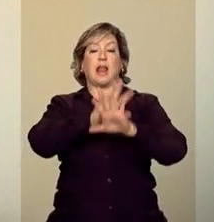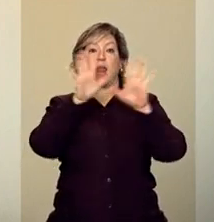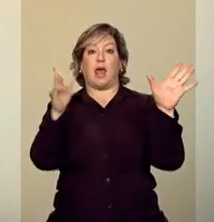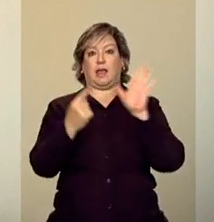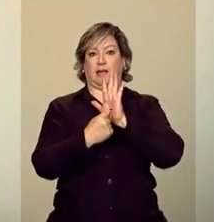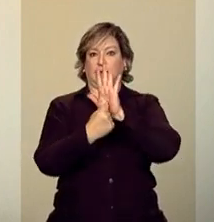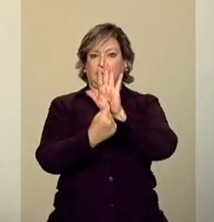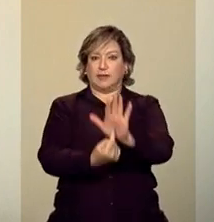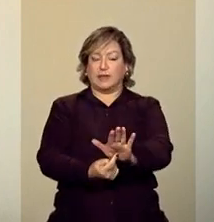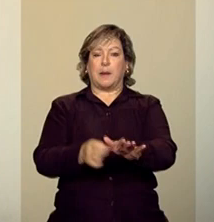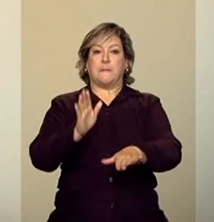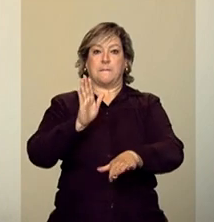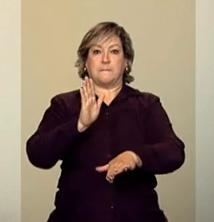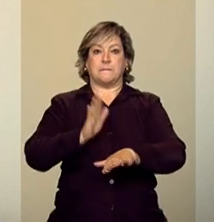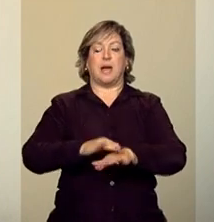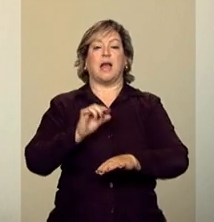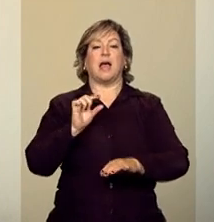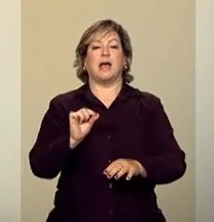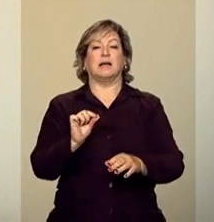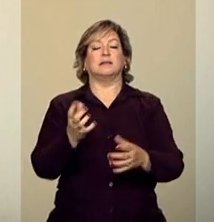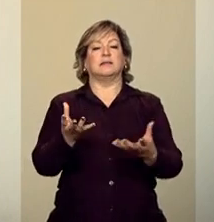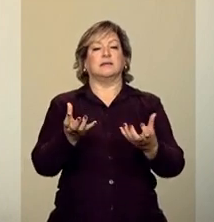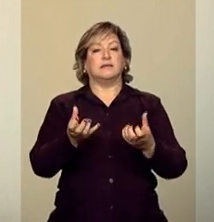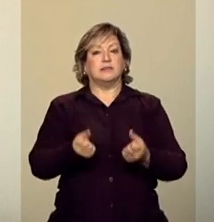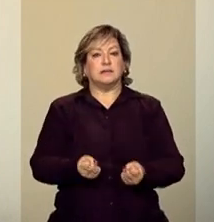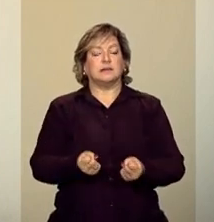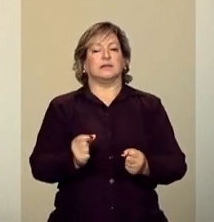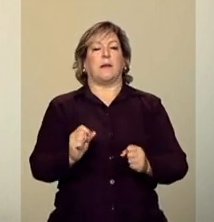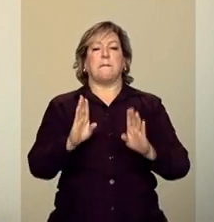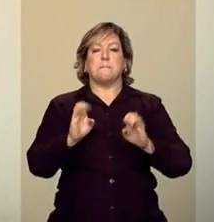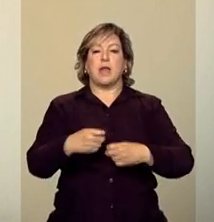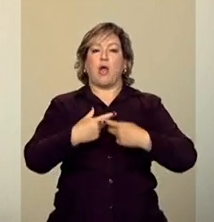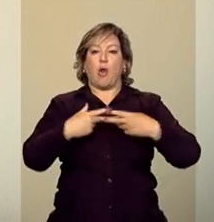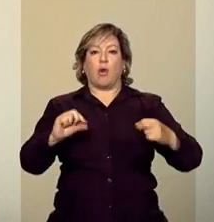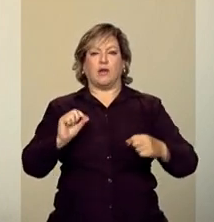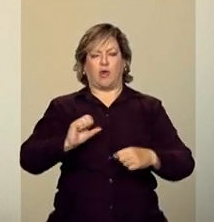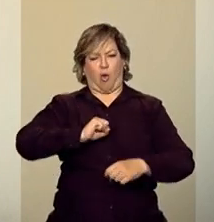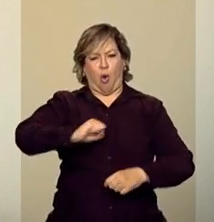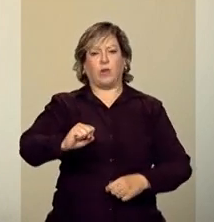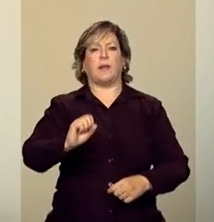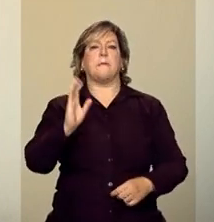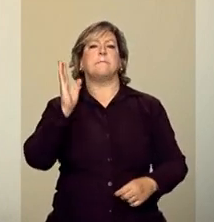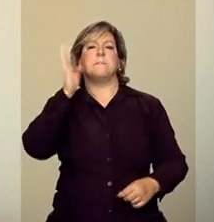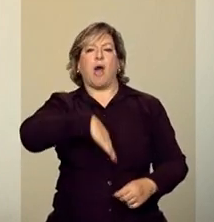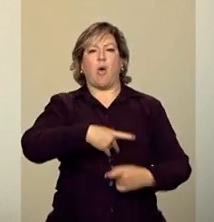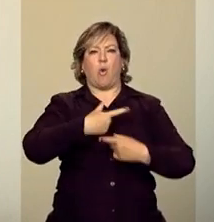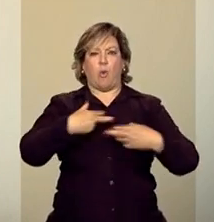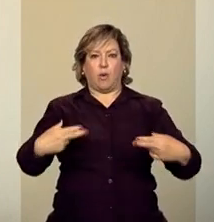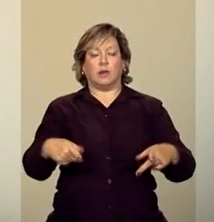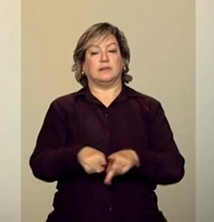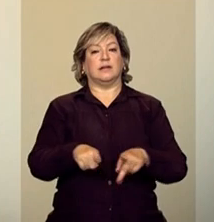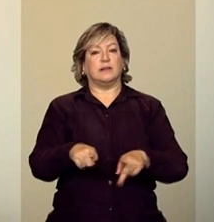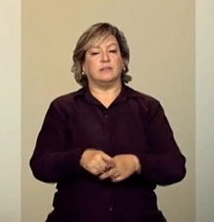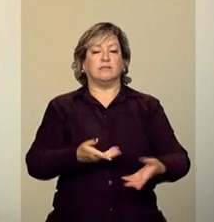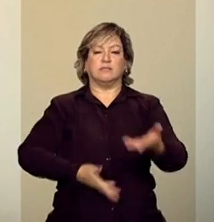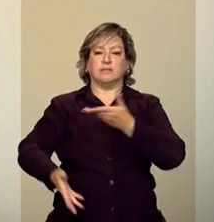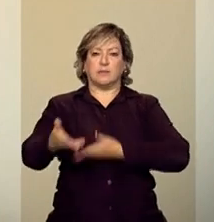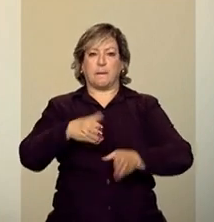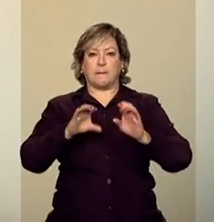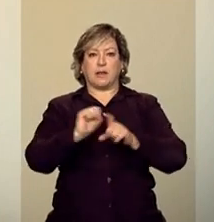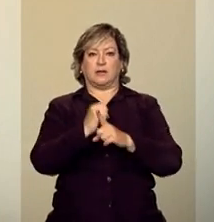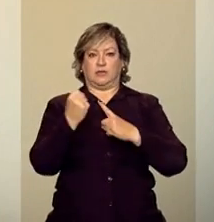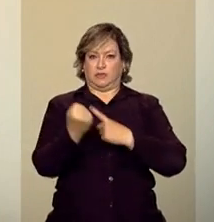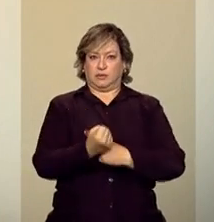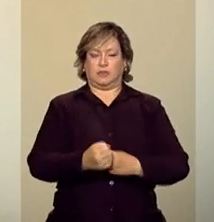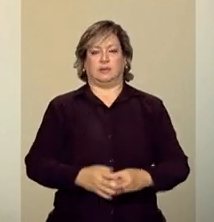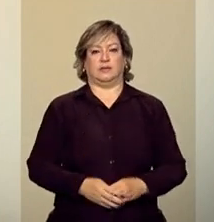transparentes, mais resistentes aos malfeitos e, acima de tudo, mais permeáveis à influência da